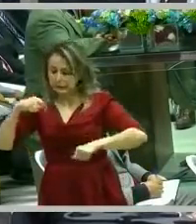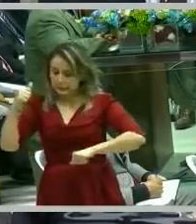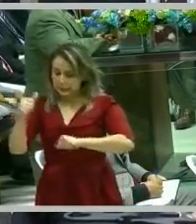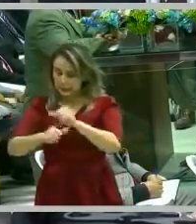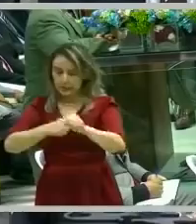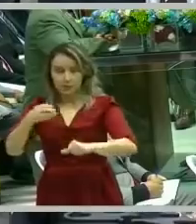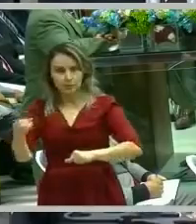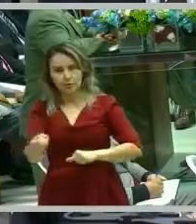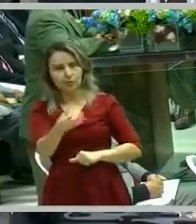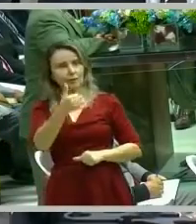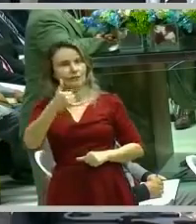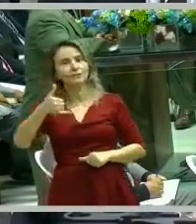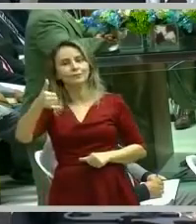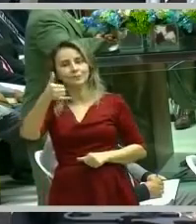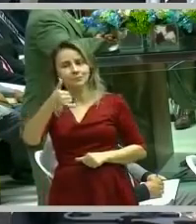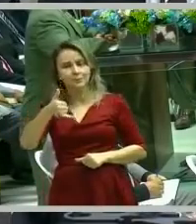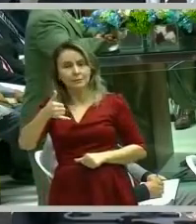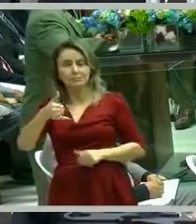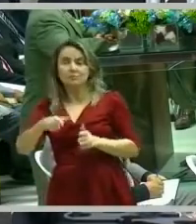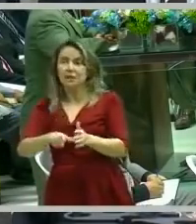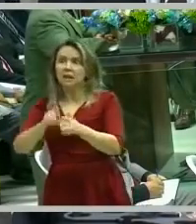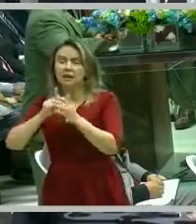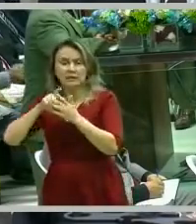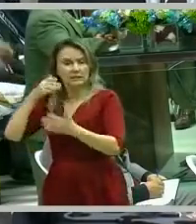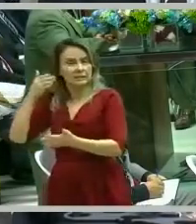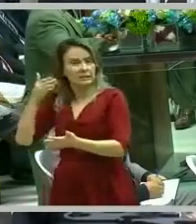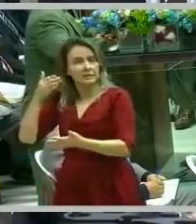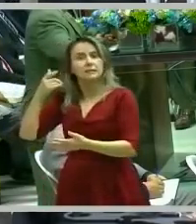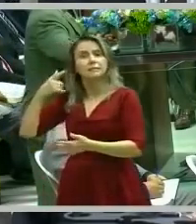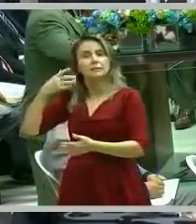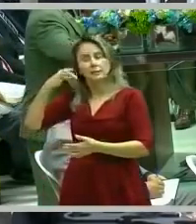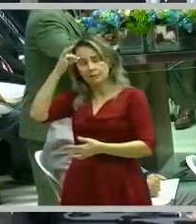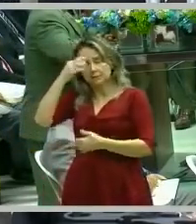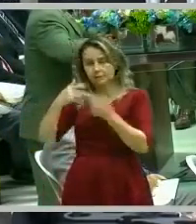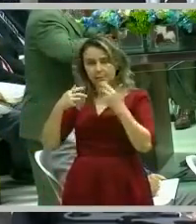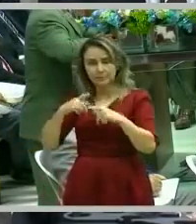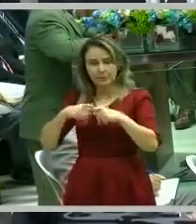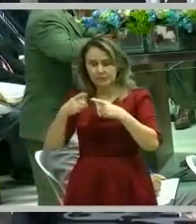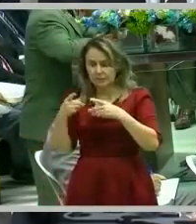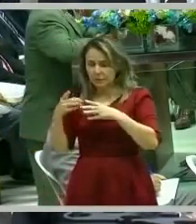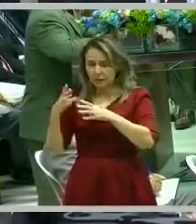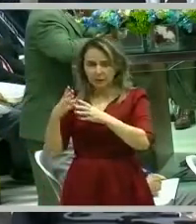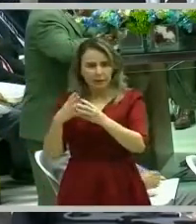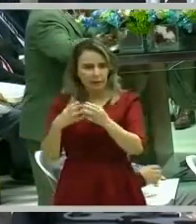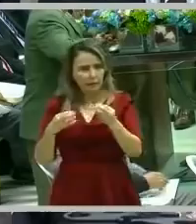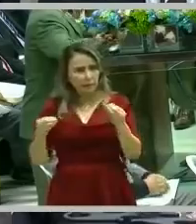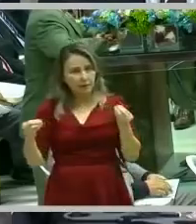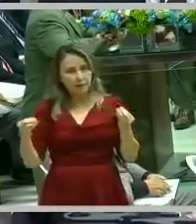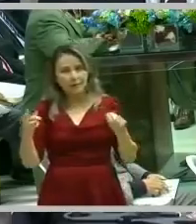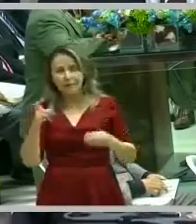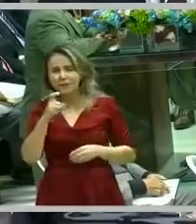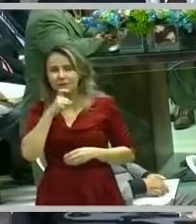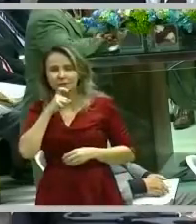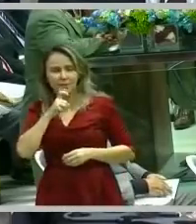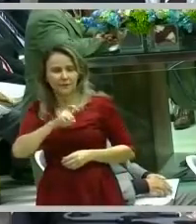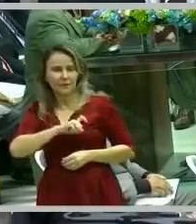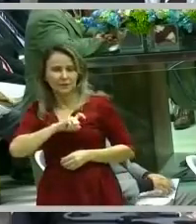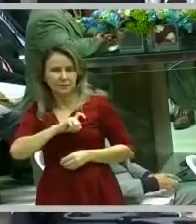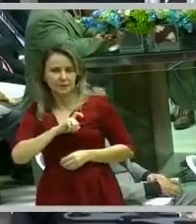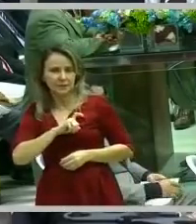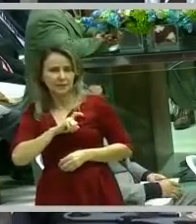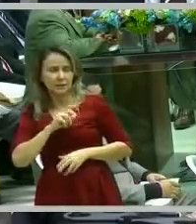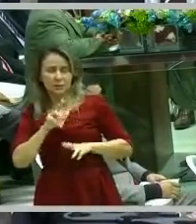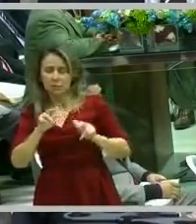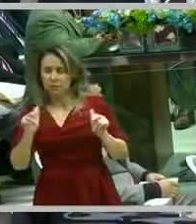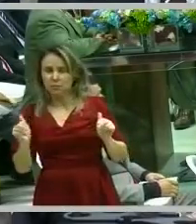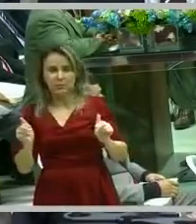com o Espírito Santo, mas perdeu, esfriou. Glória a Deus. Nunca mais manifestou o dom espiritual, nunca